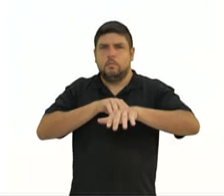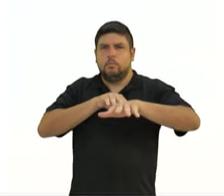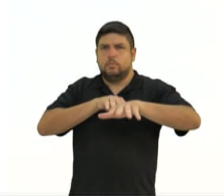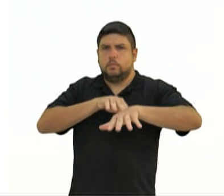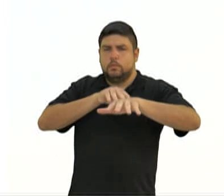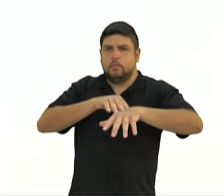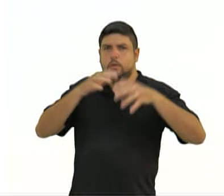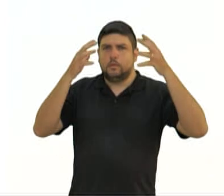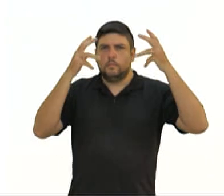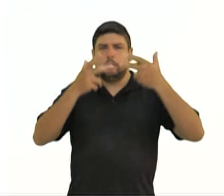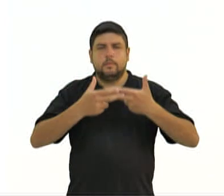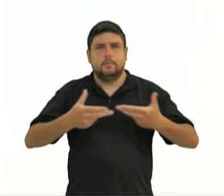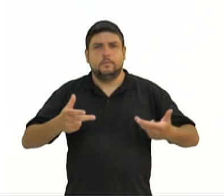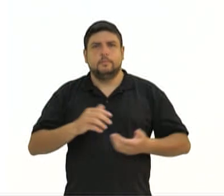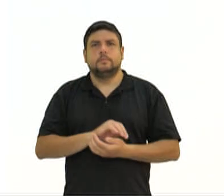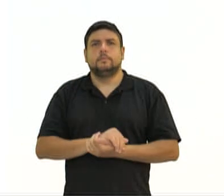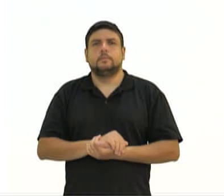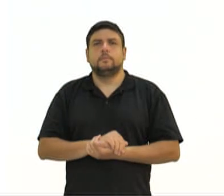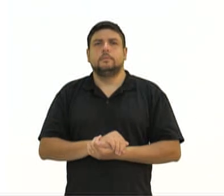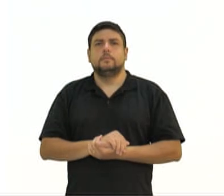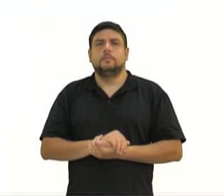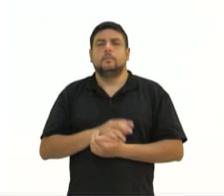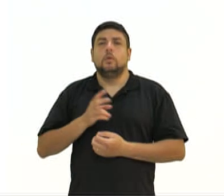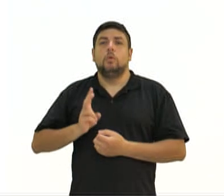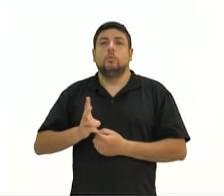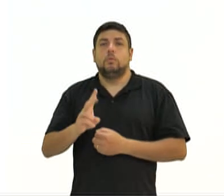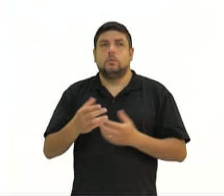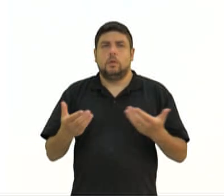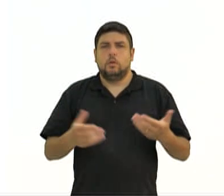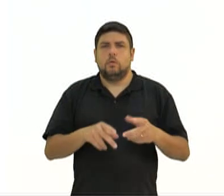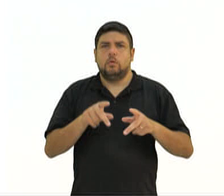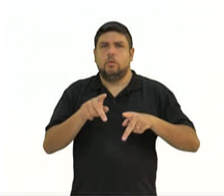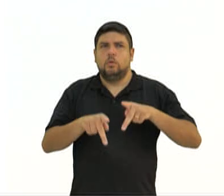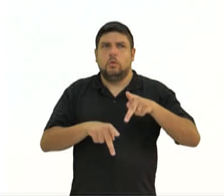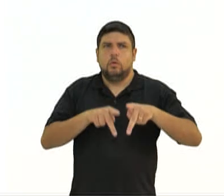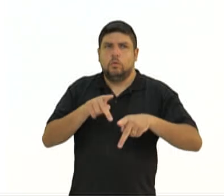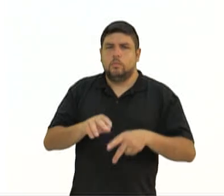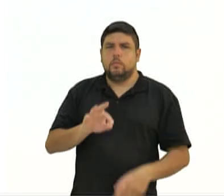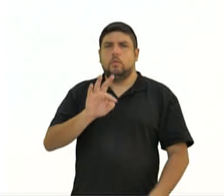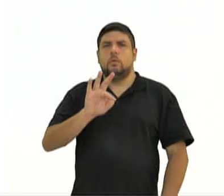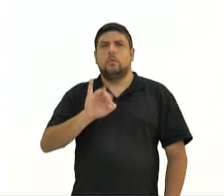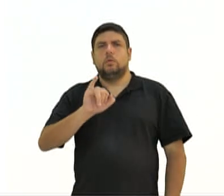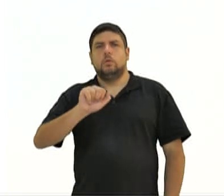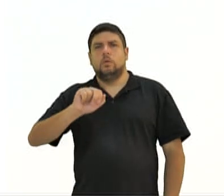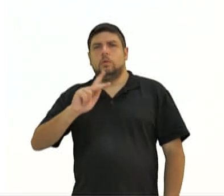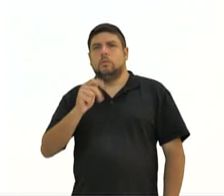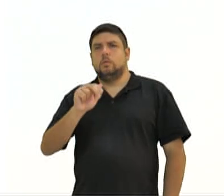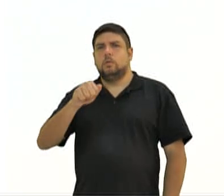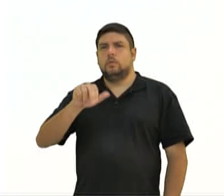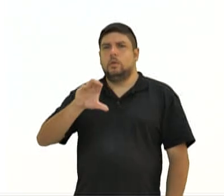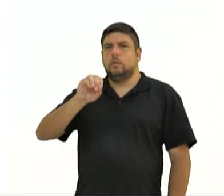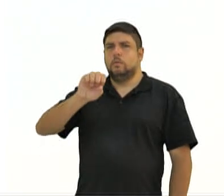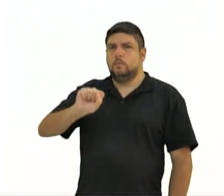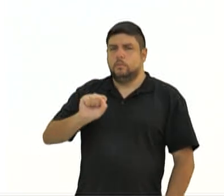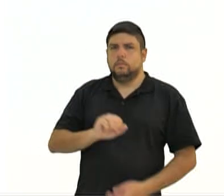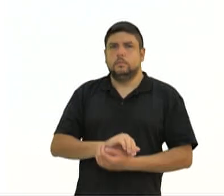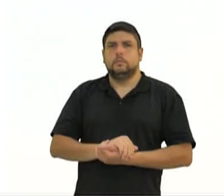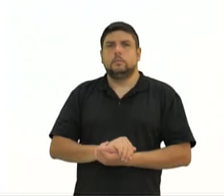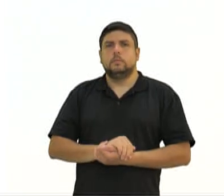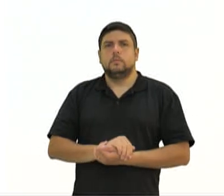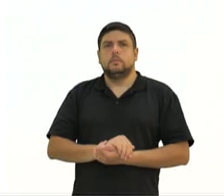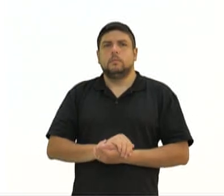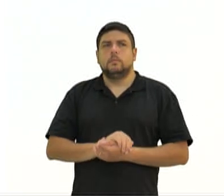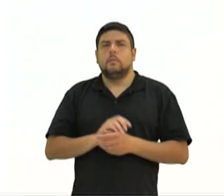animais. Continuando agora, nós vamos para os povos tiahuanacos, né? Então, os tiahuanacos, eles